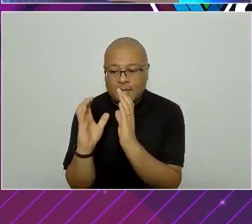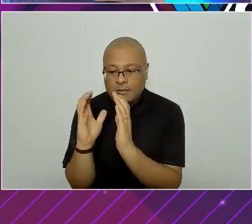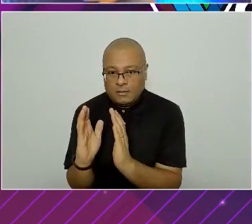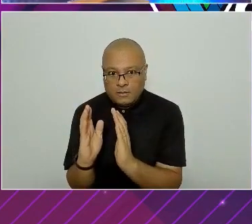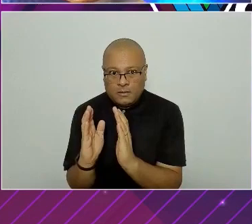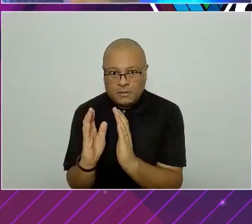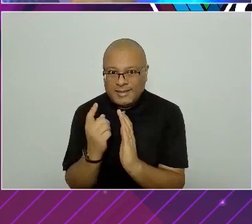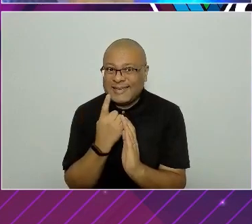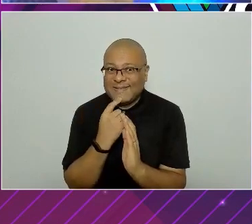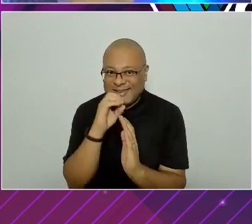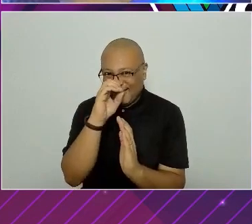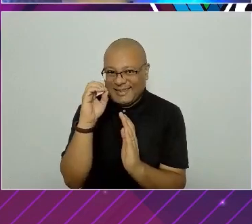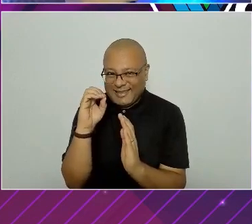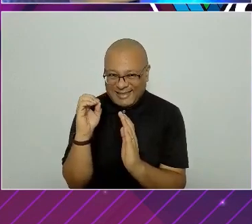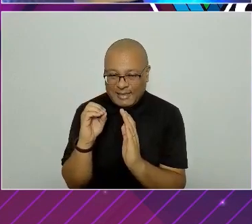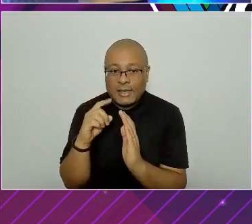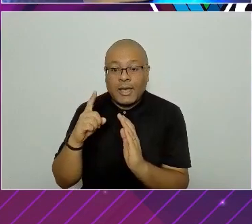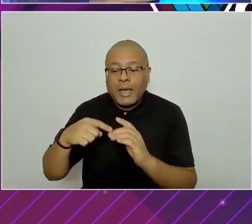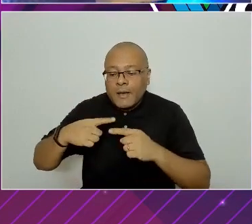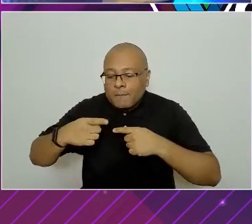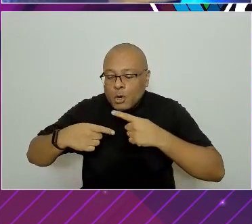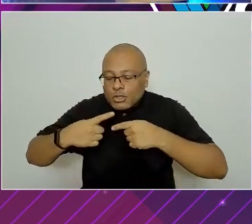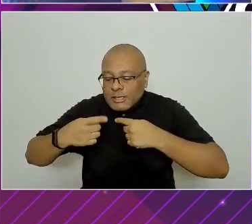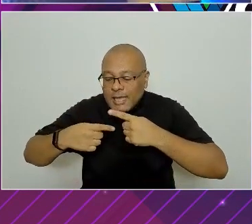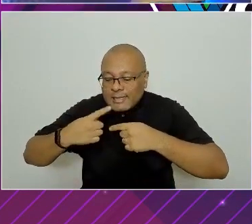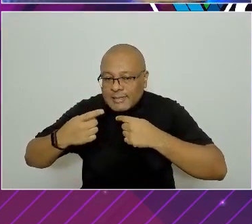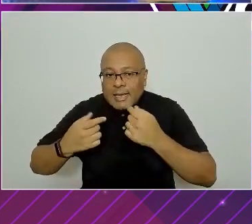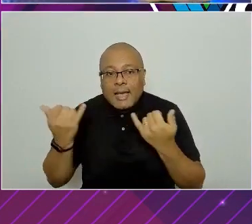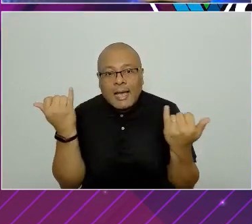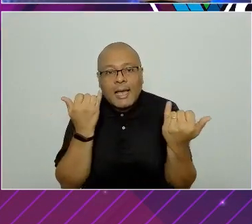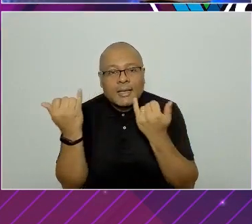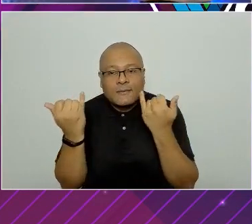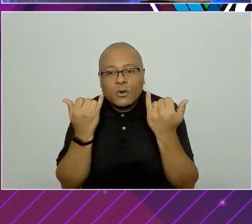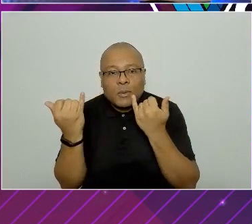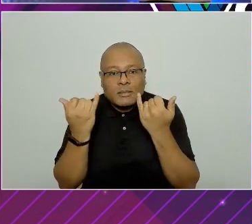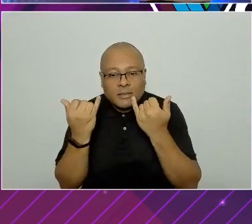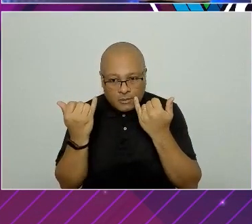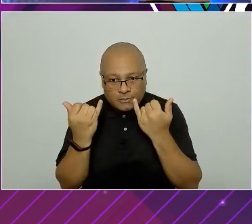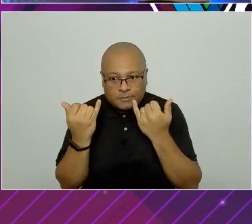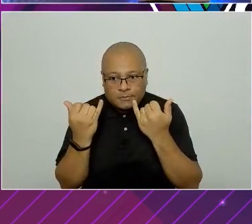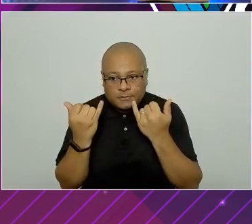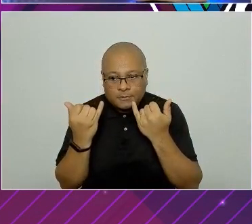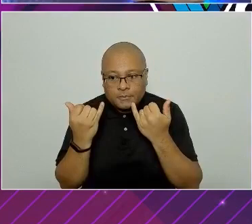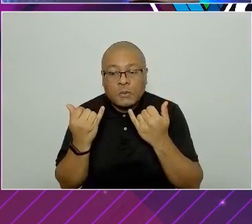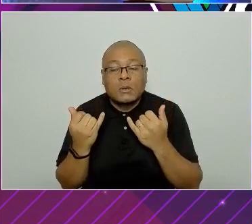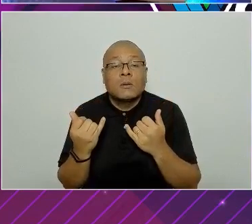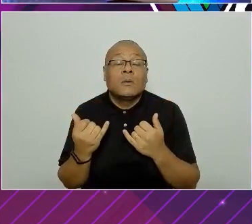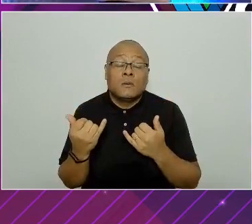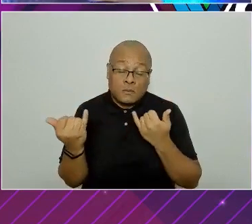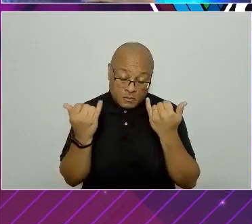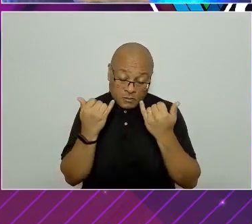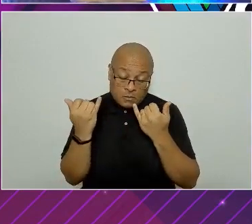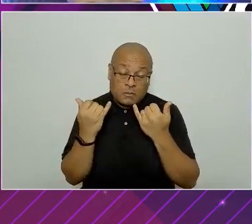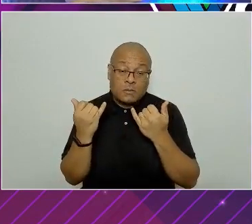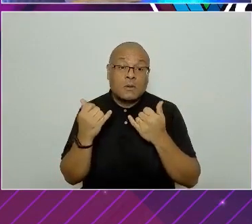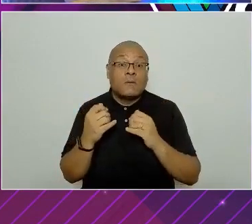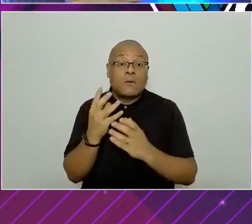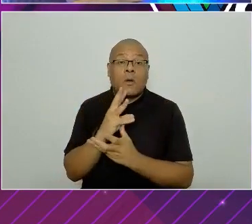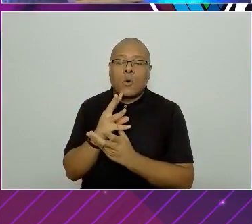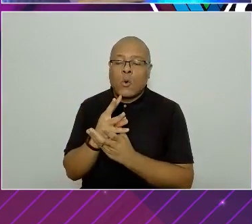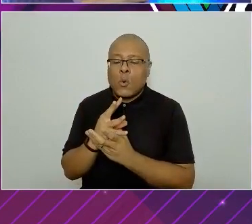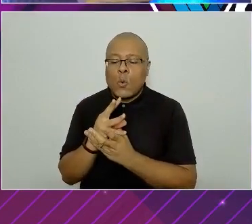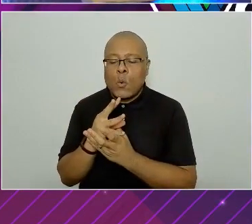pelo processamento das informações que chegam nessa rede neural. Né? Então, ela vai processar, ela vai fazer uma extração